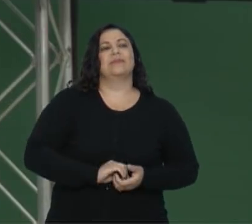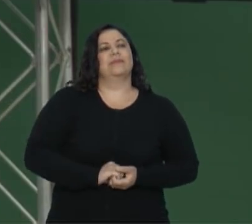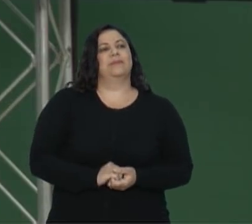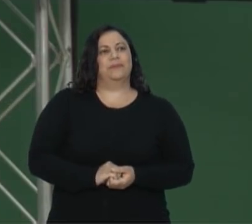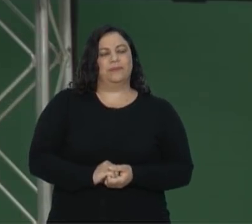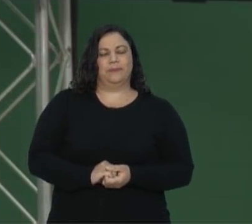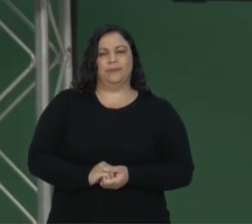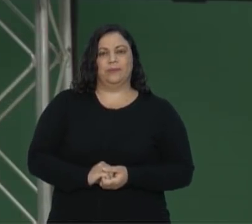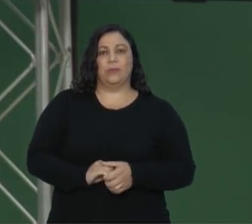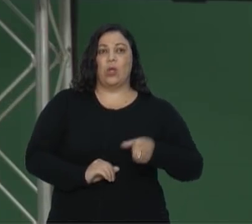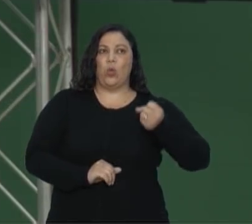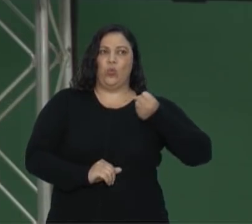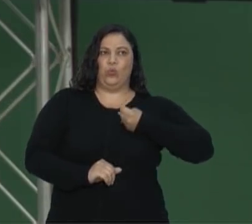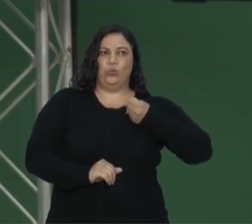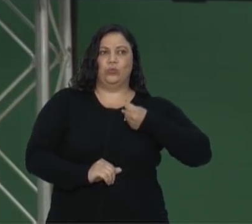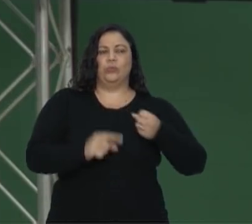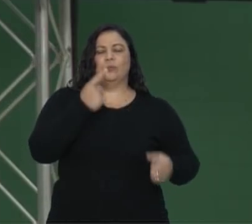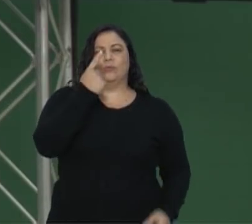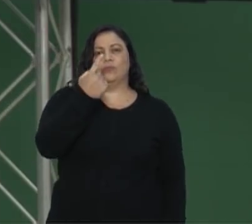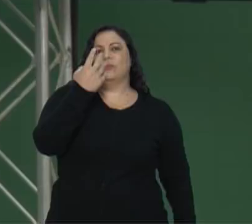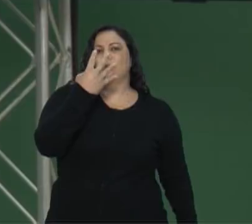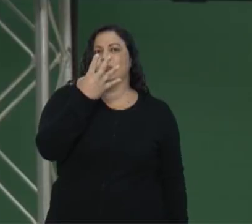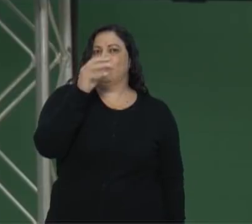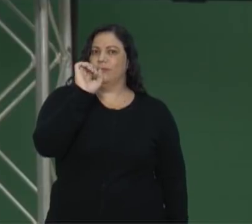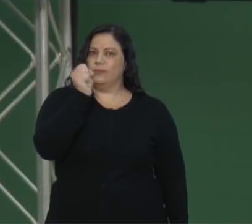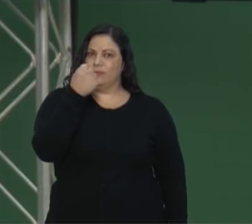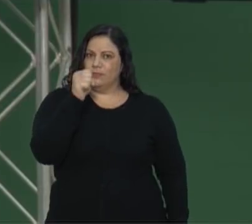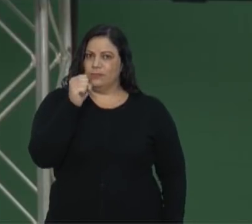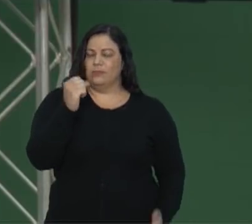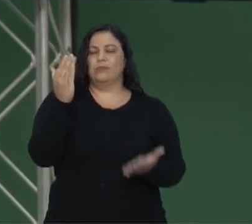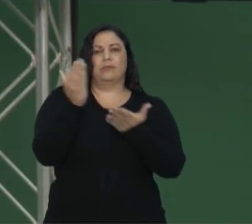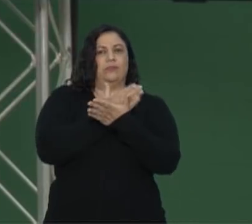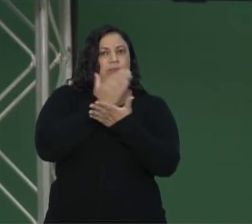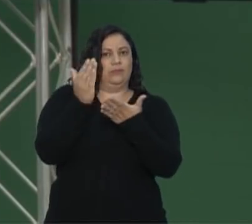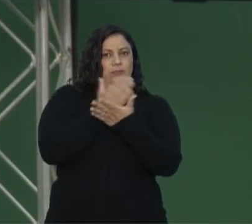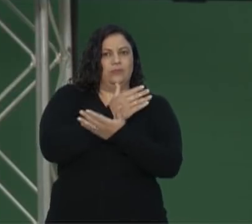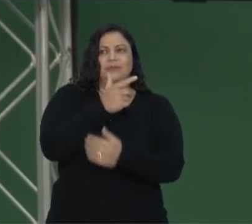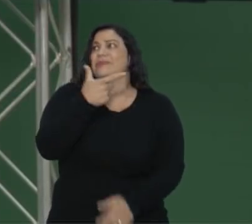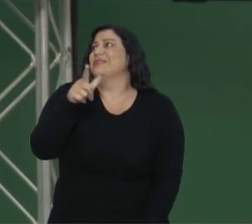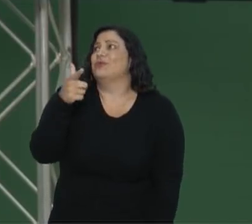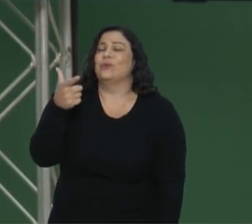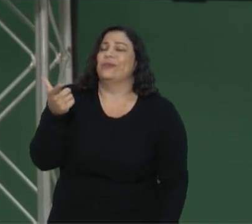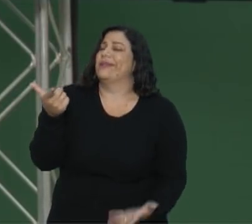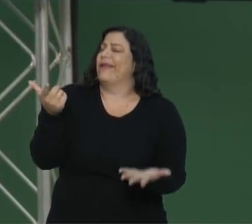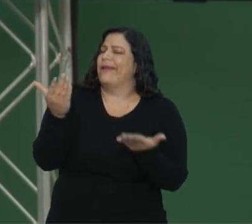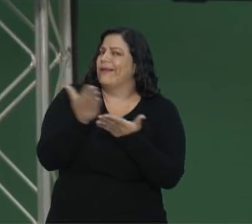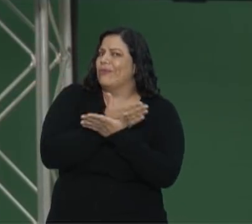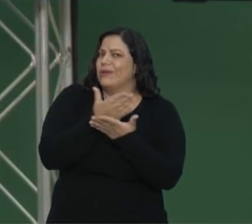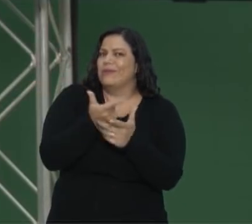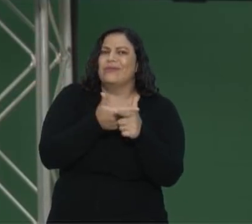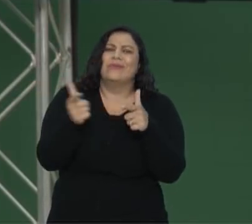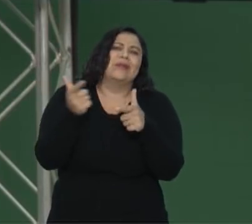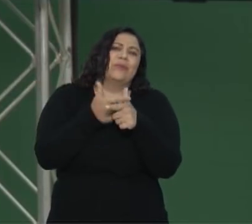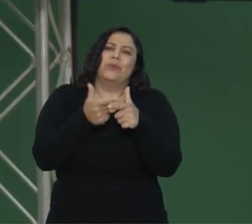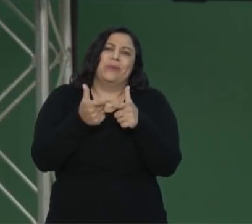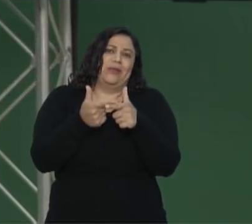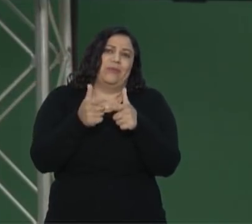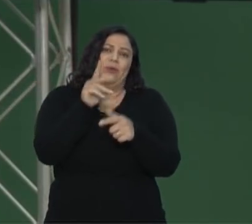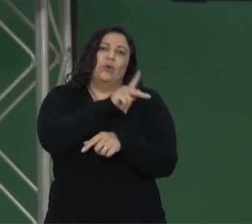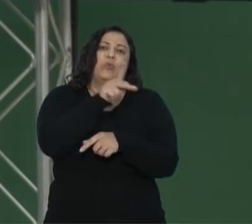Página 148 do nosso livro. Se você não tem acesso ao livro, não tem problema. O professor Fabiano traz o livro para